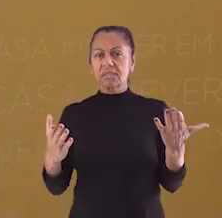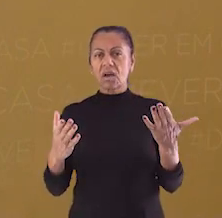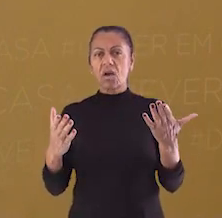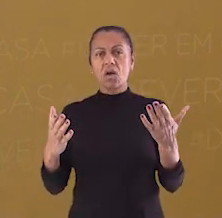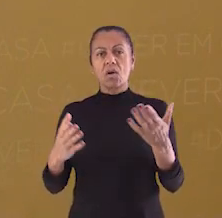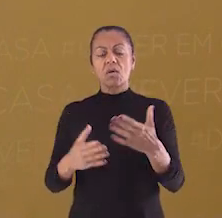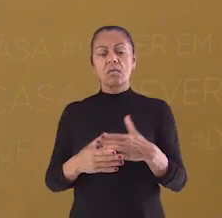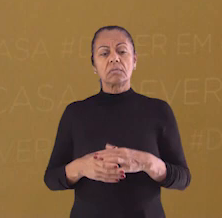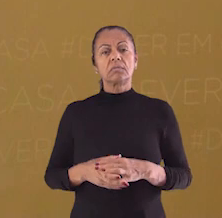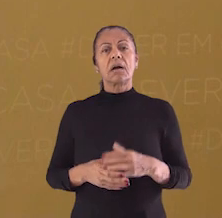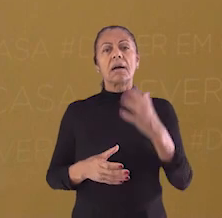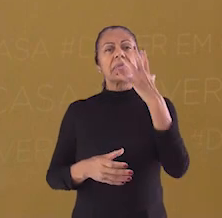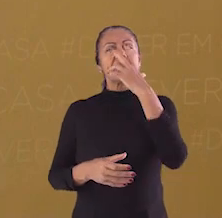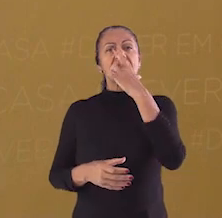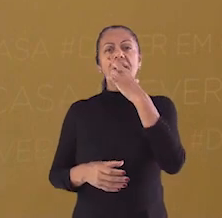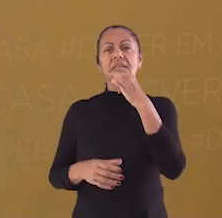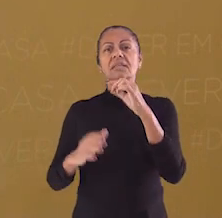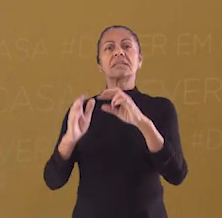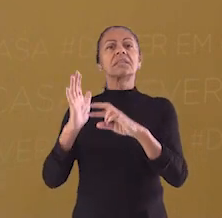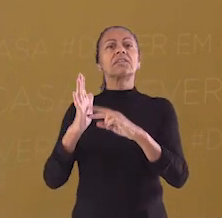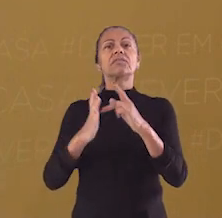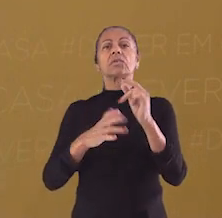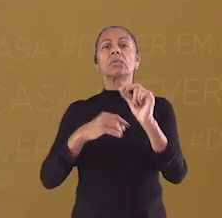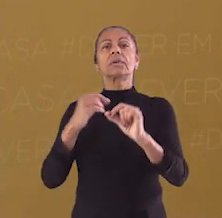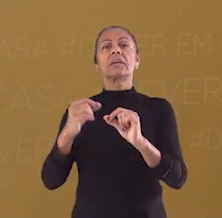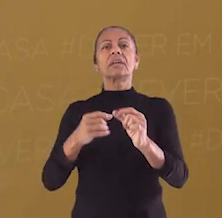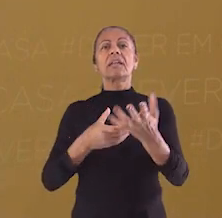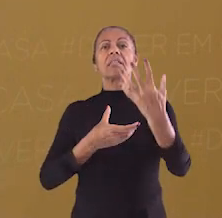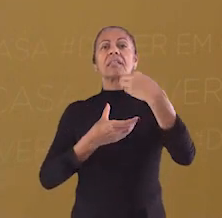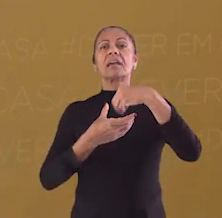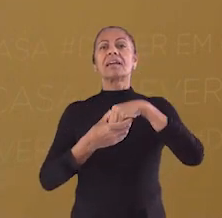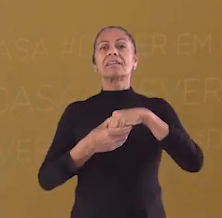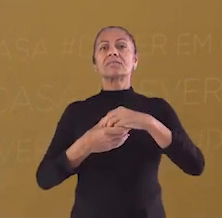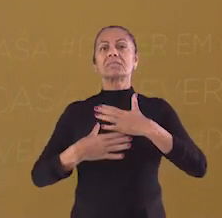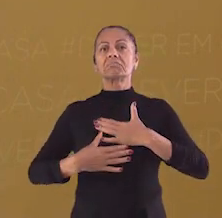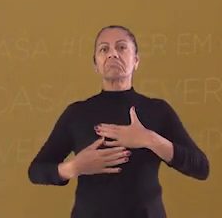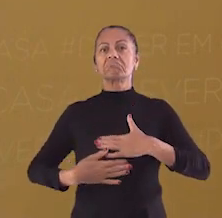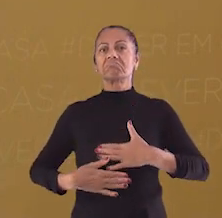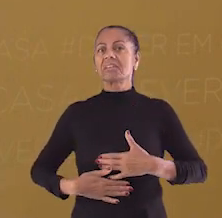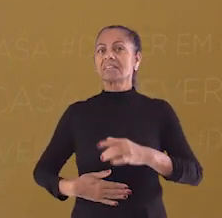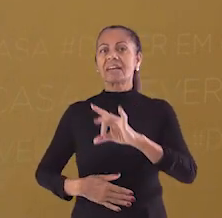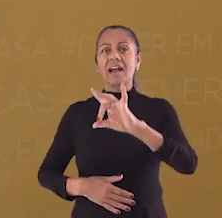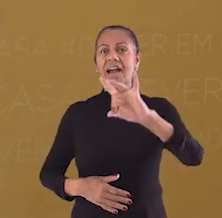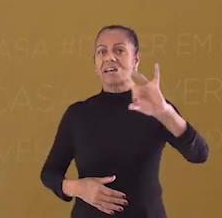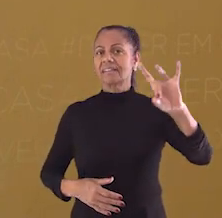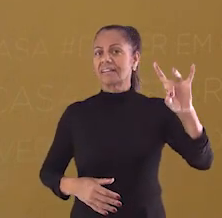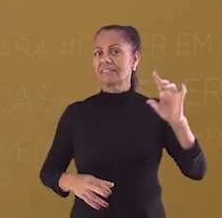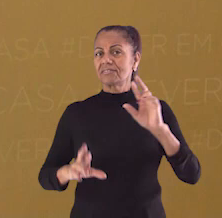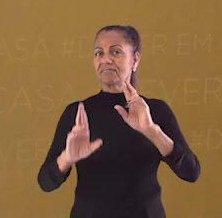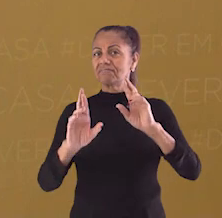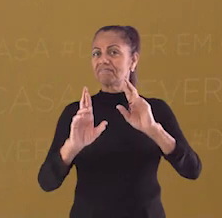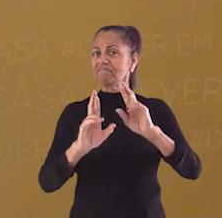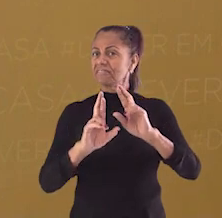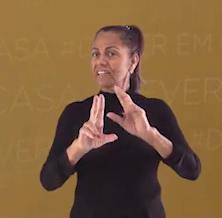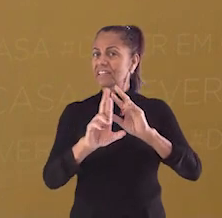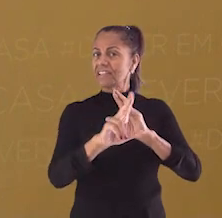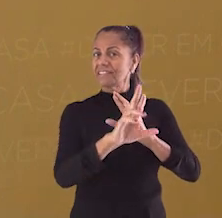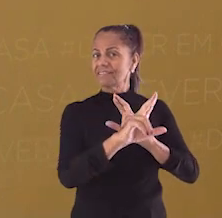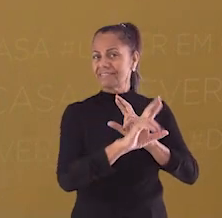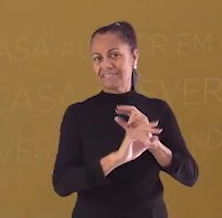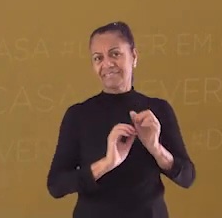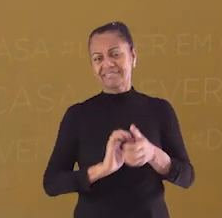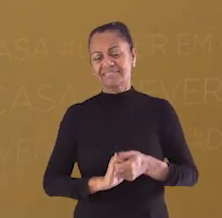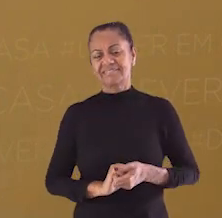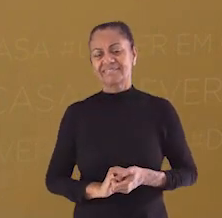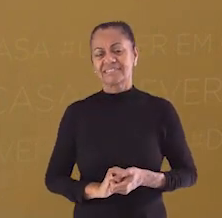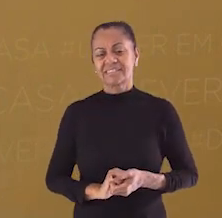as pessoas, todos os corpos, todos os rostos. A beleza está nas nossas diferenças. E pensando nisso, um